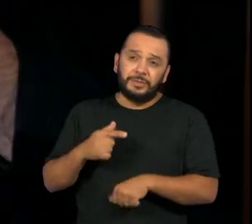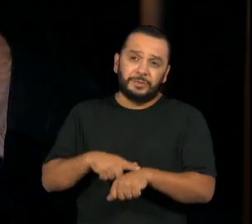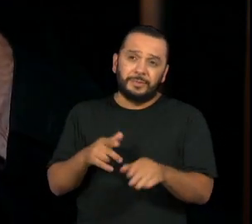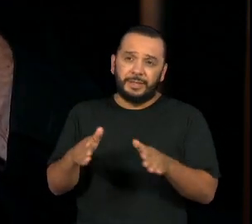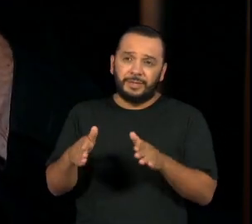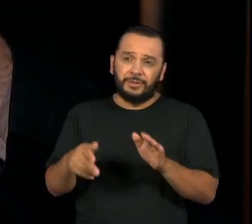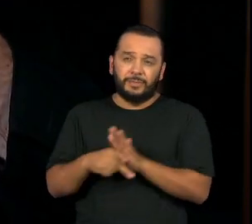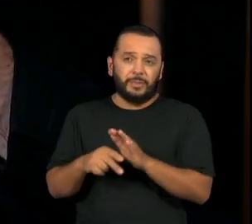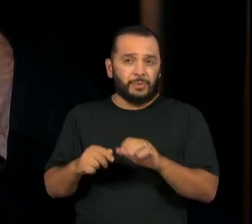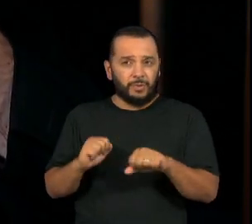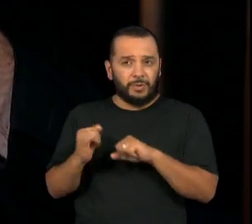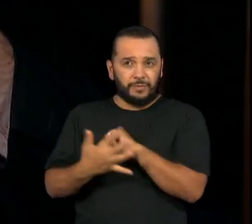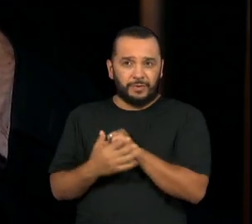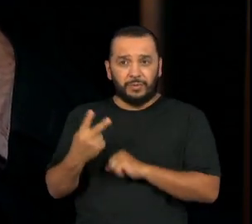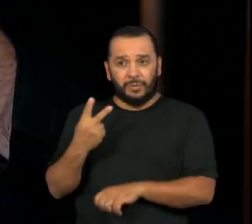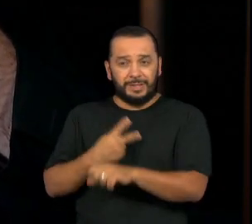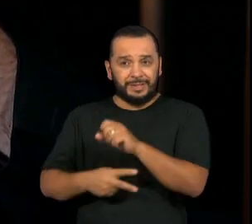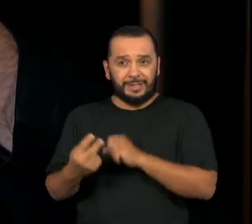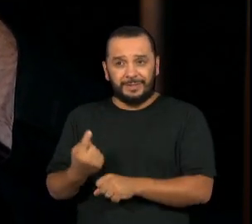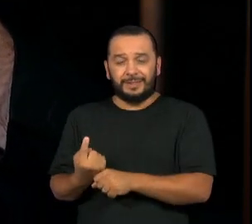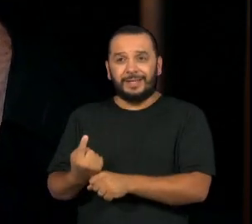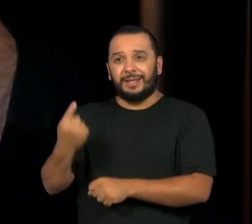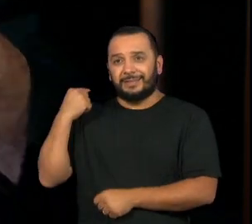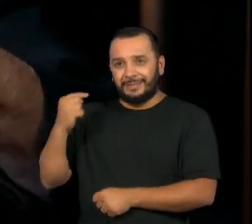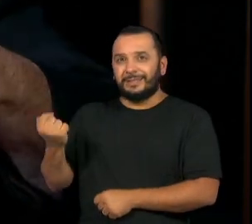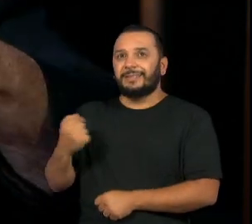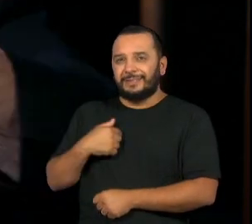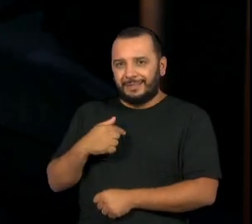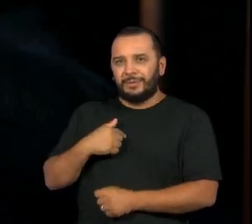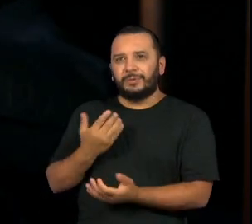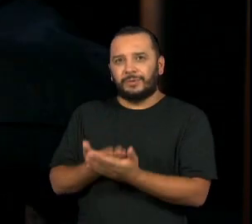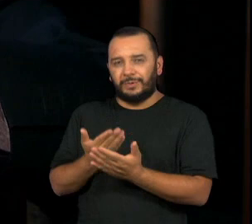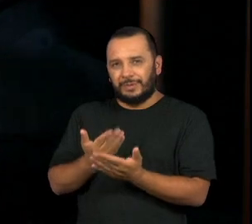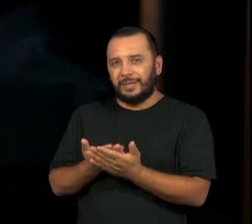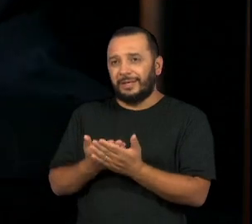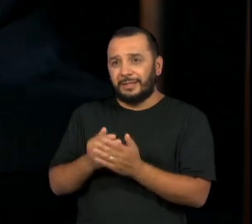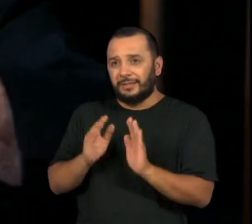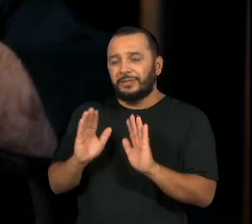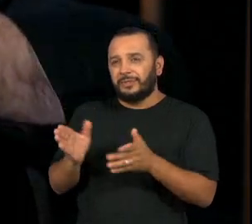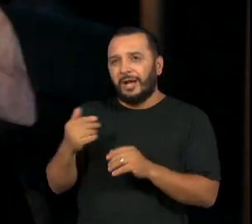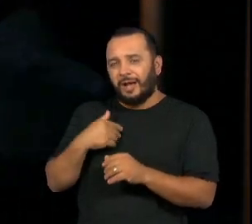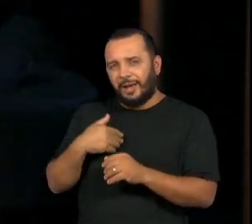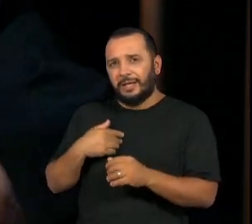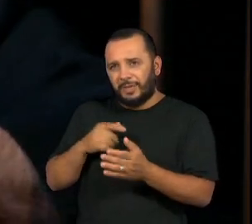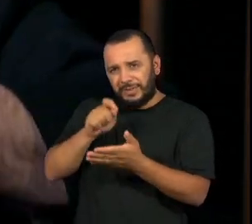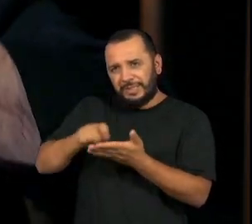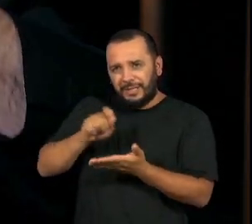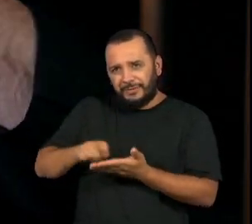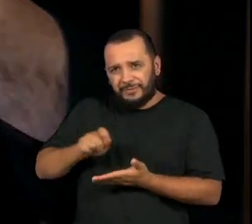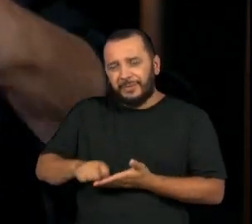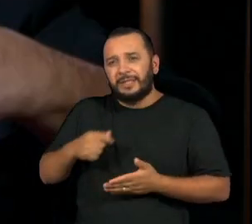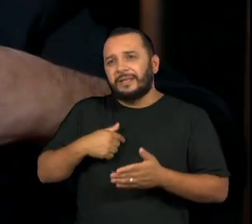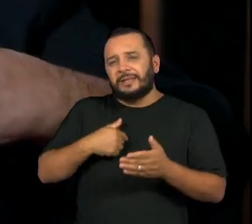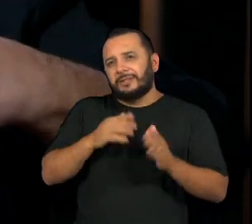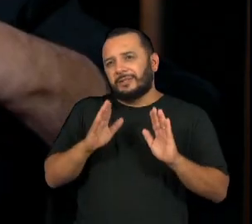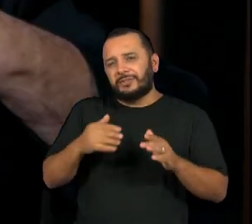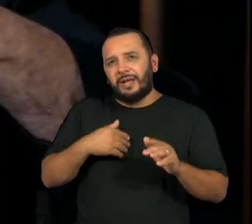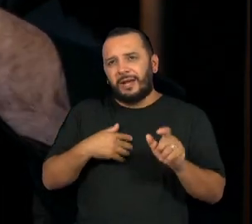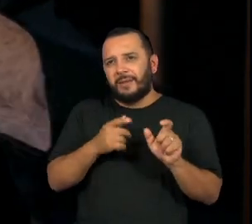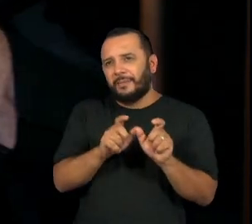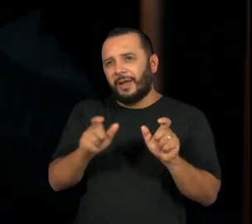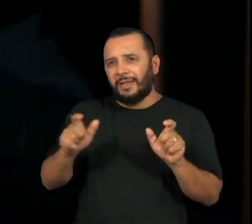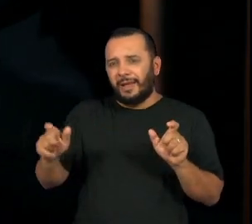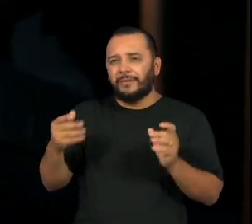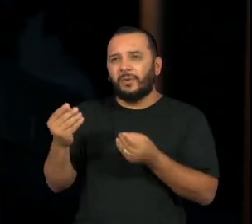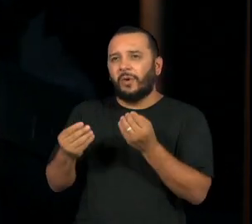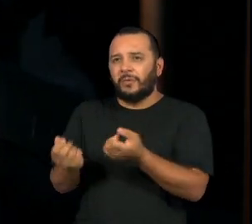2 anos antes da pandemia vir, eu fiz letras totalmente pandêmicas do fogo, né, da transformação, que